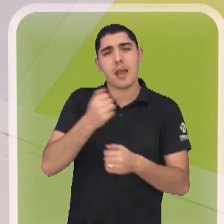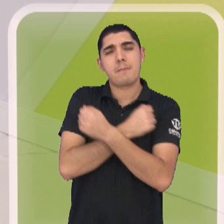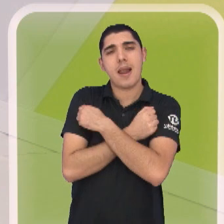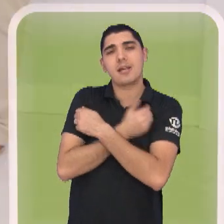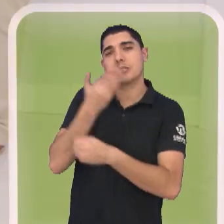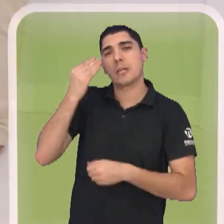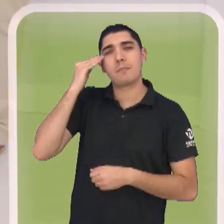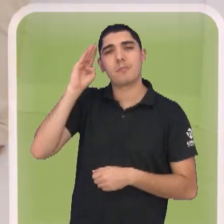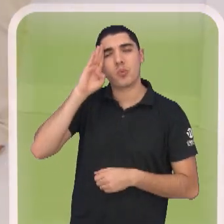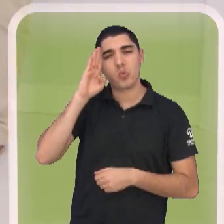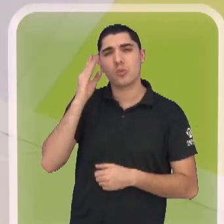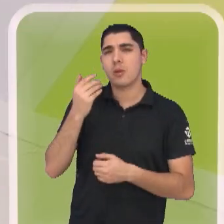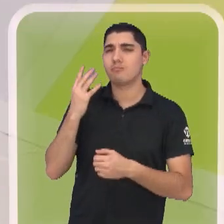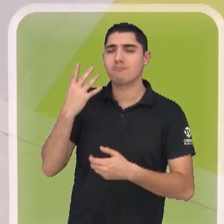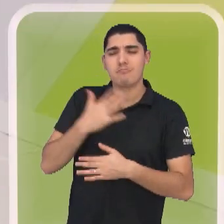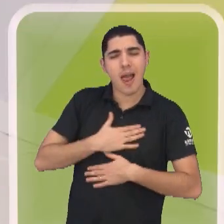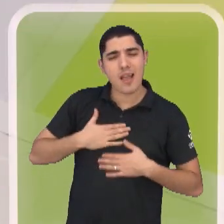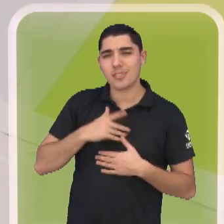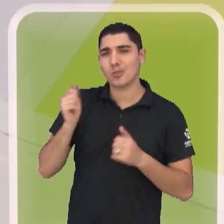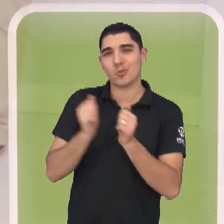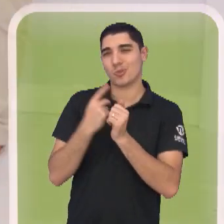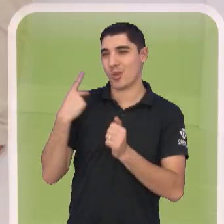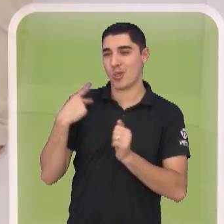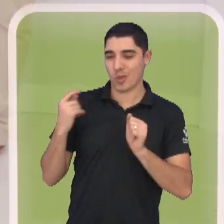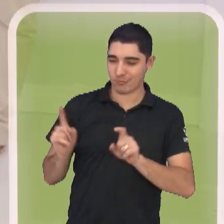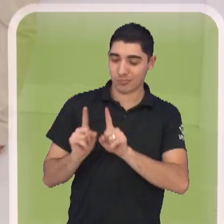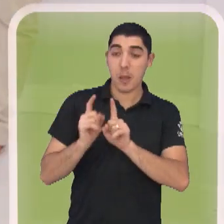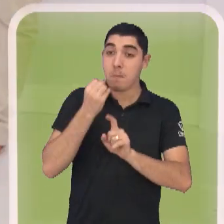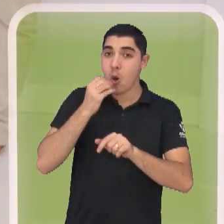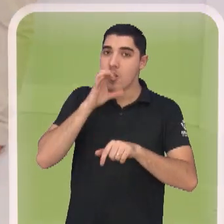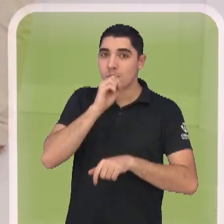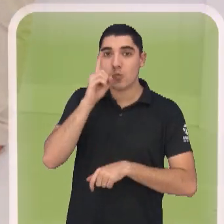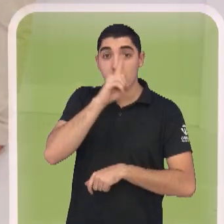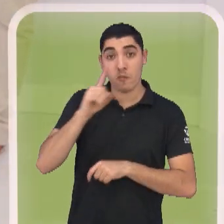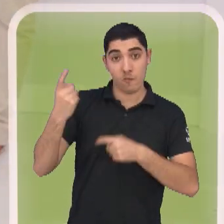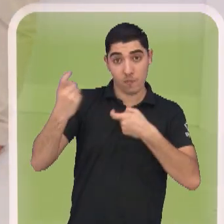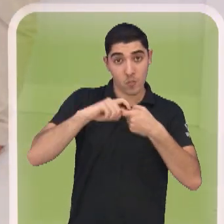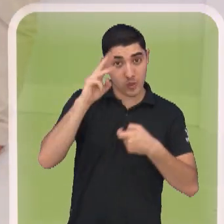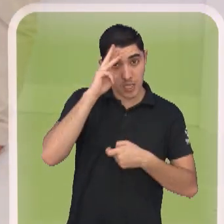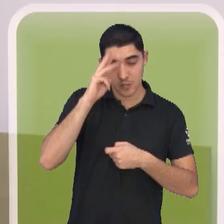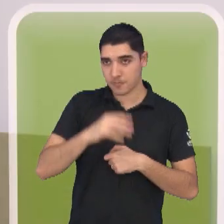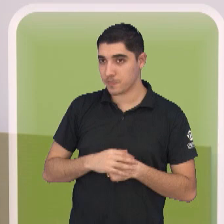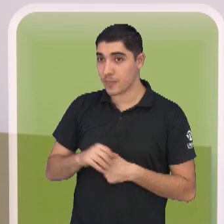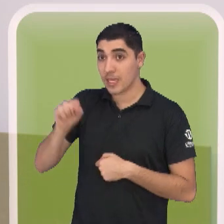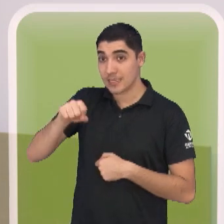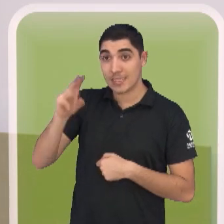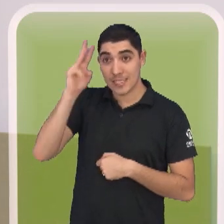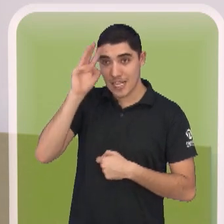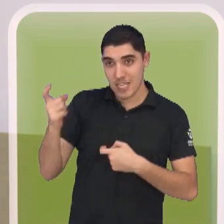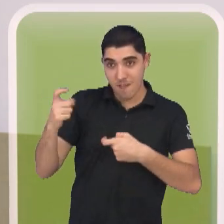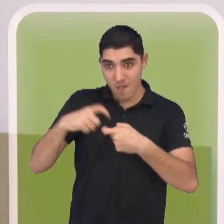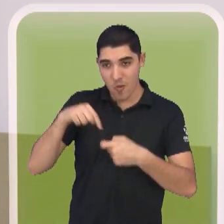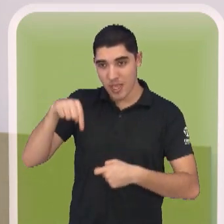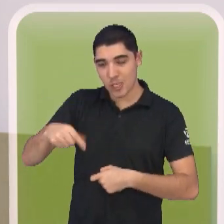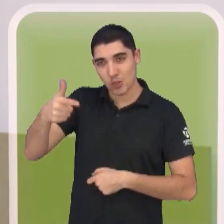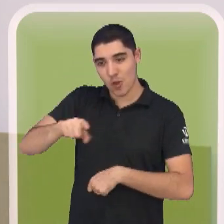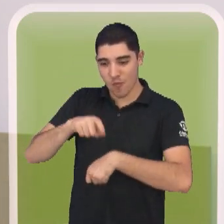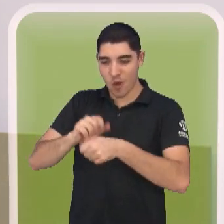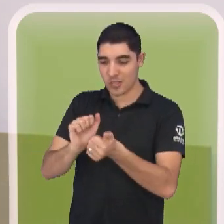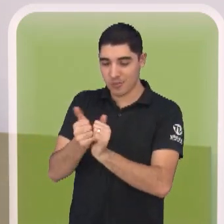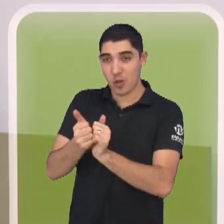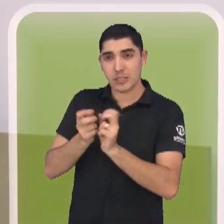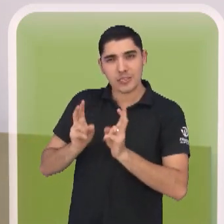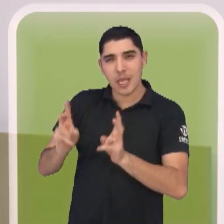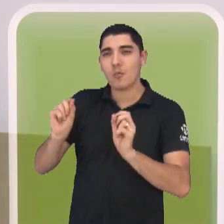prazer mais uma vez estar com você aqui na hora do esporte bom final de semana a gente volta terça-feira terça-feira estaremos aqui em mais um orn